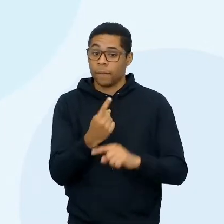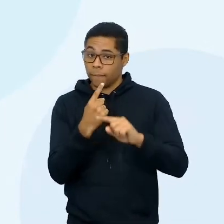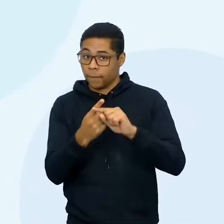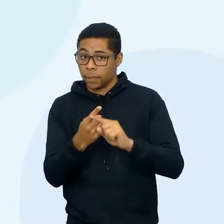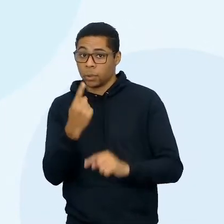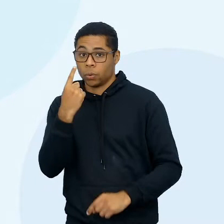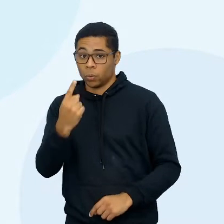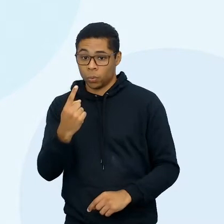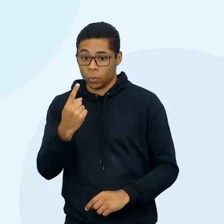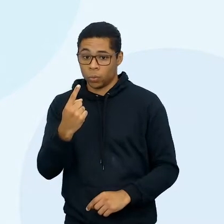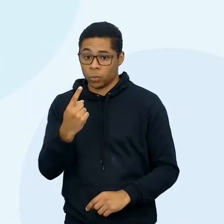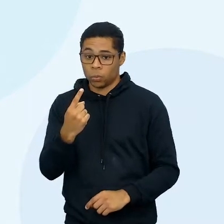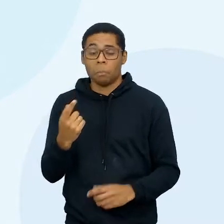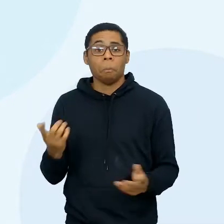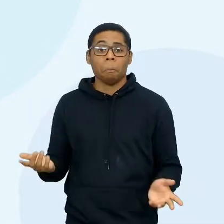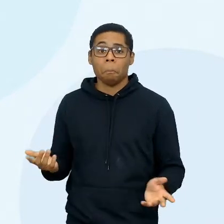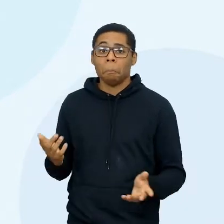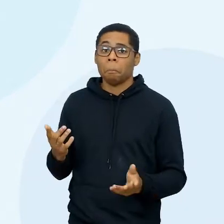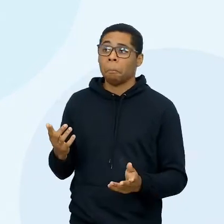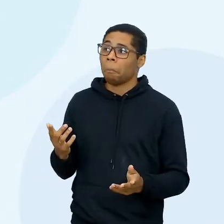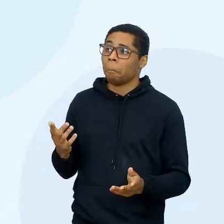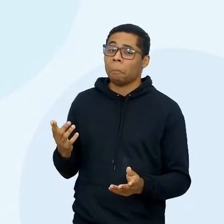1,20 vezes 1,